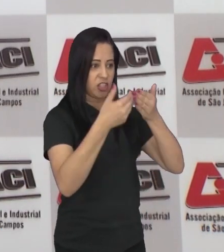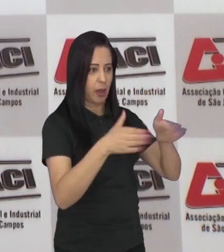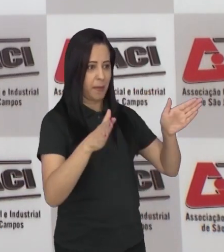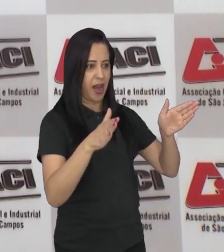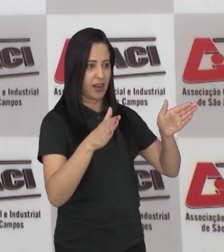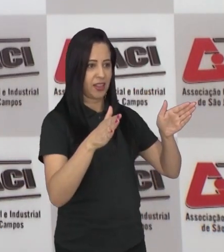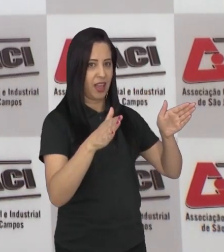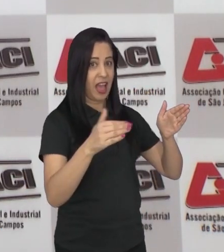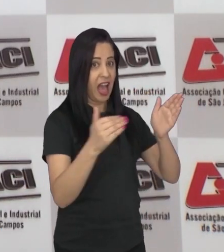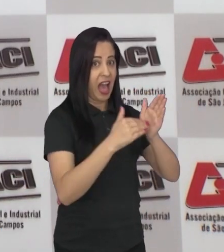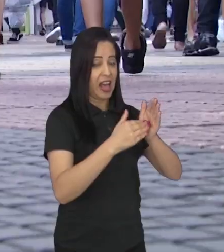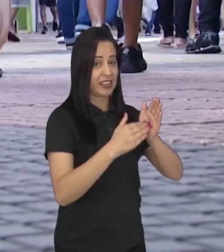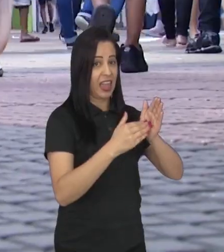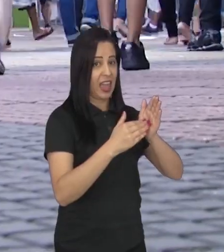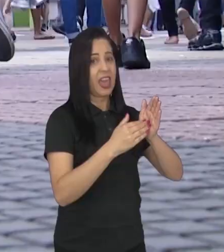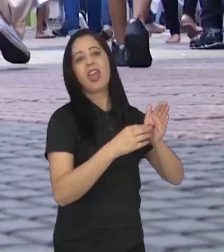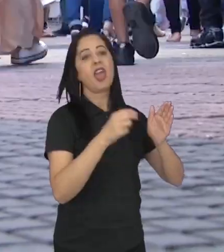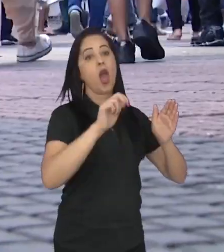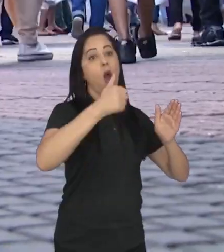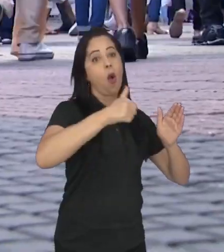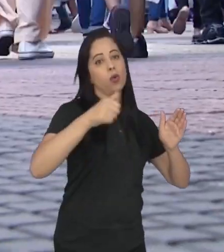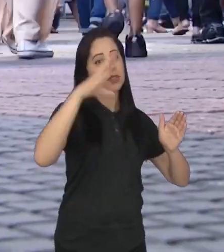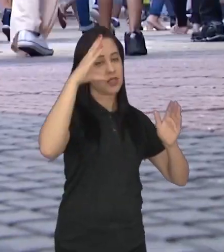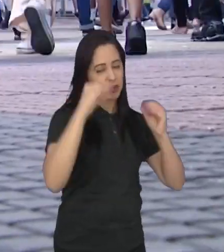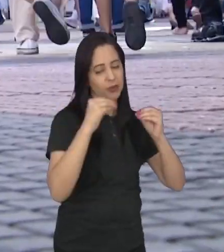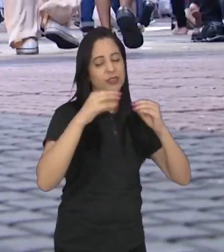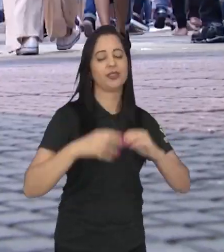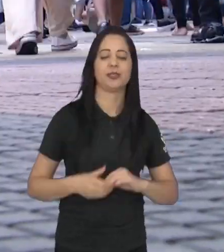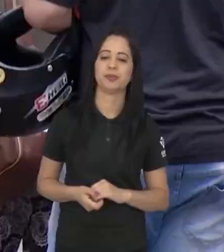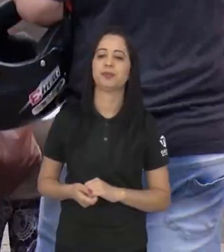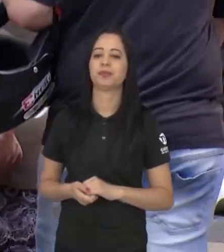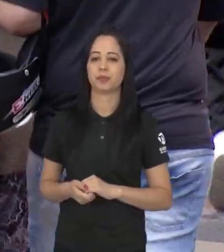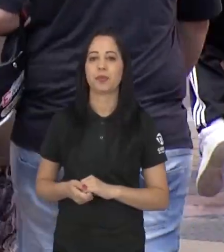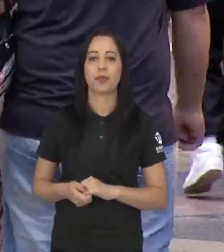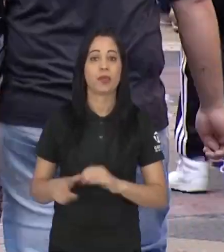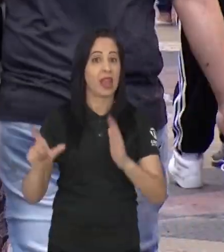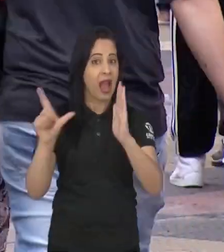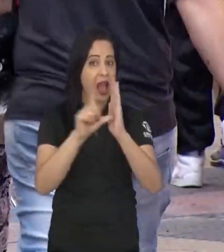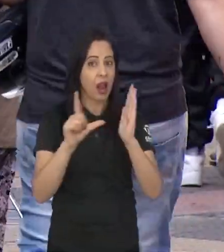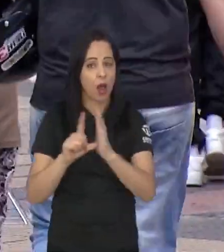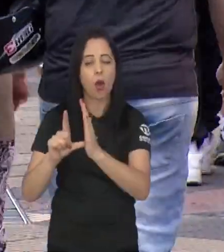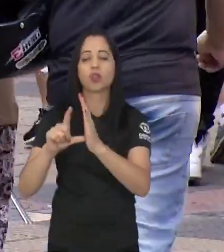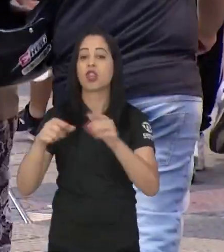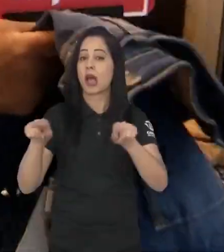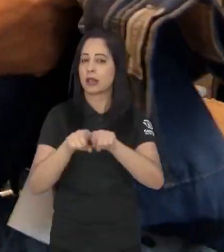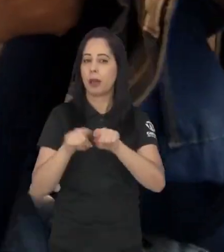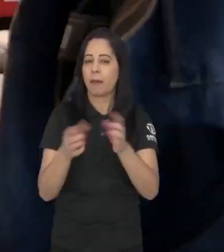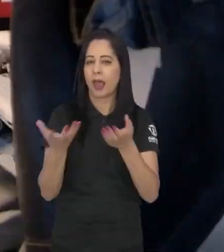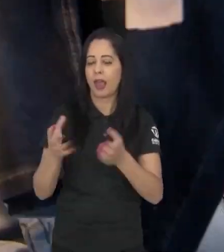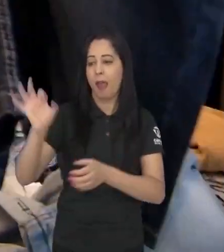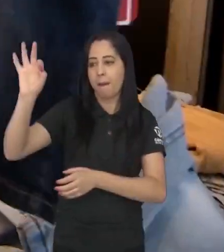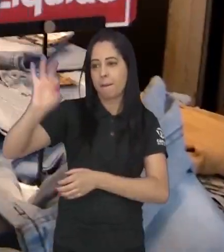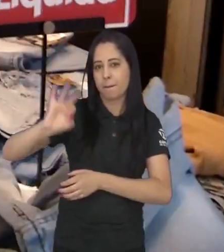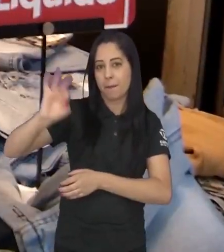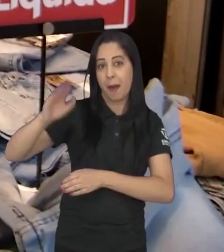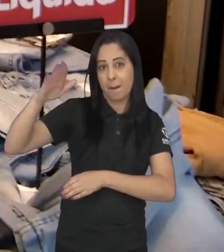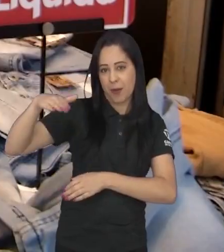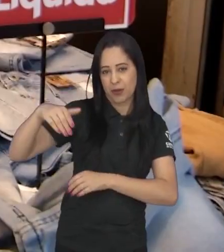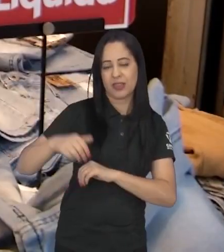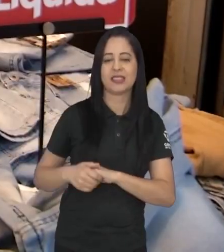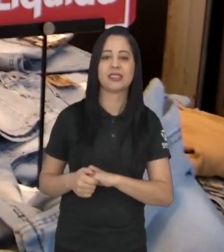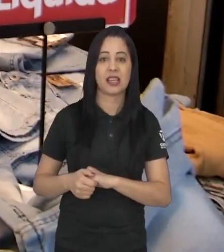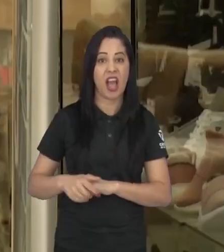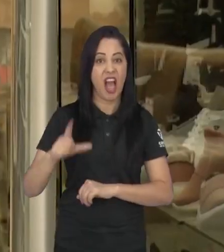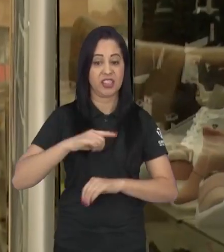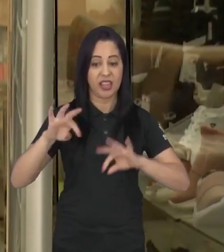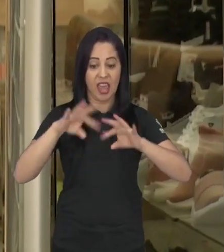vai ficar aberto até bem mais tarde. E para incentivar ainda mais as vendas de Natal, O comércio também aposta em promoções.